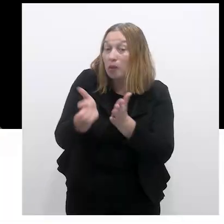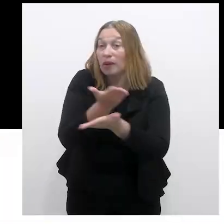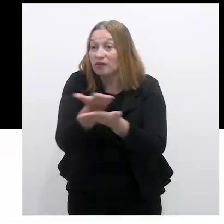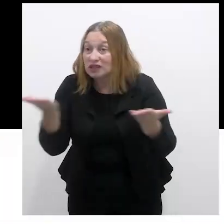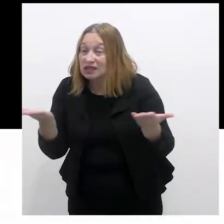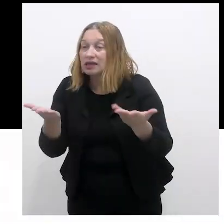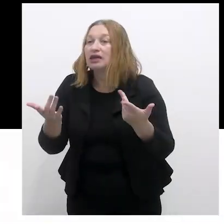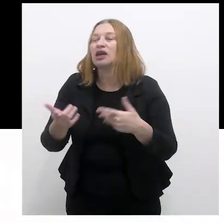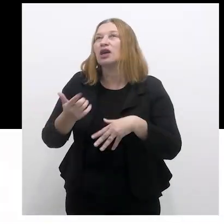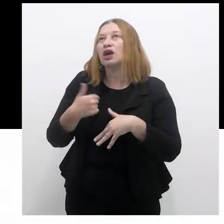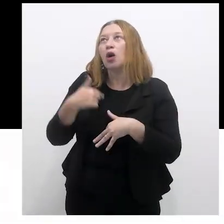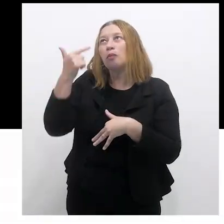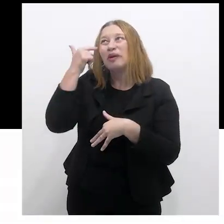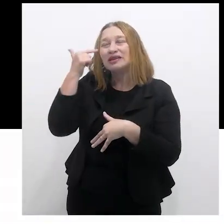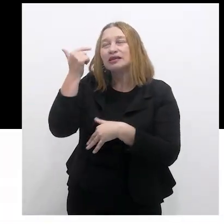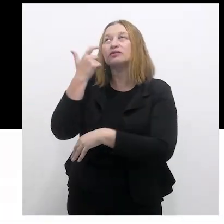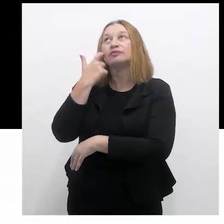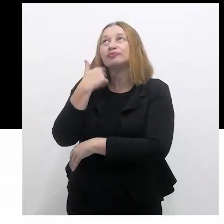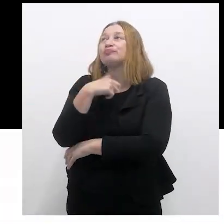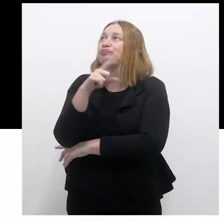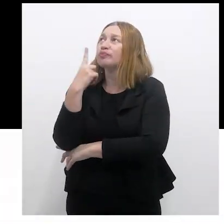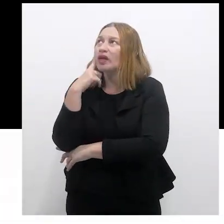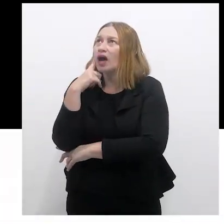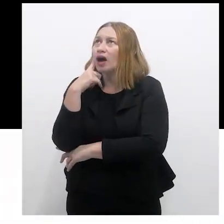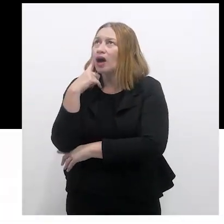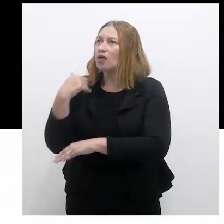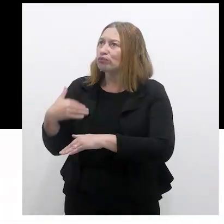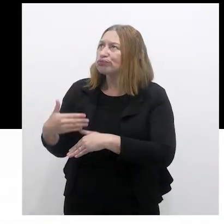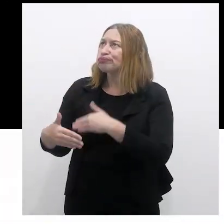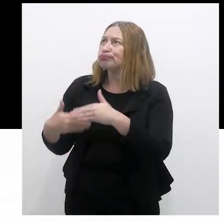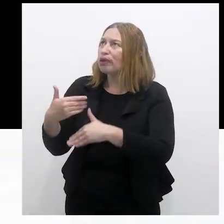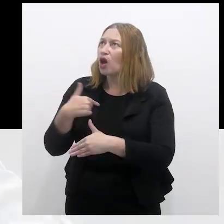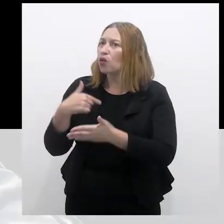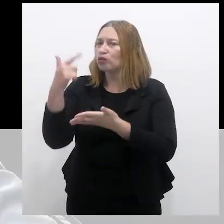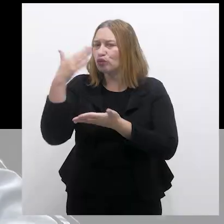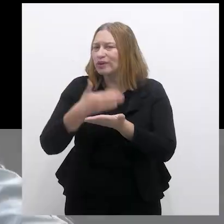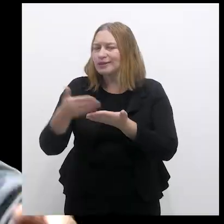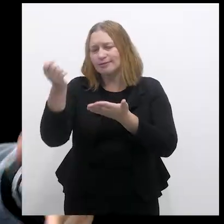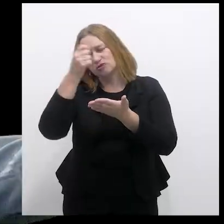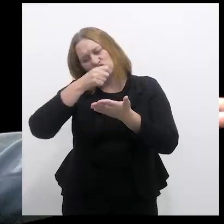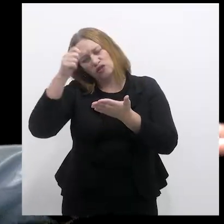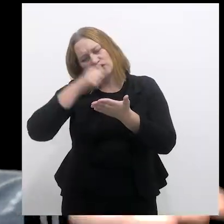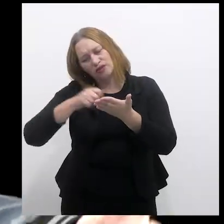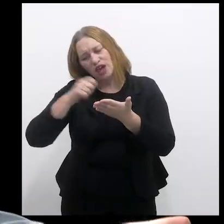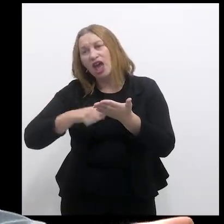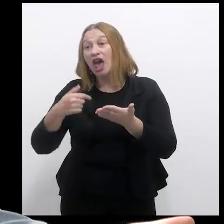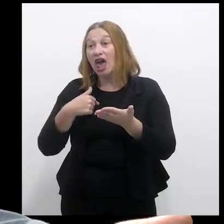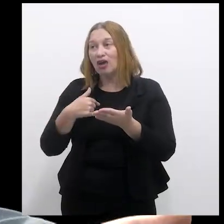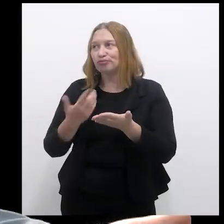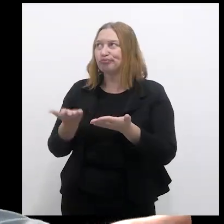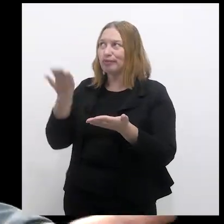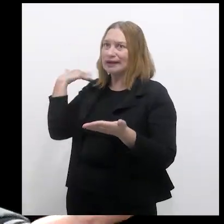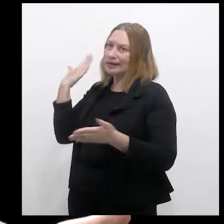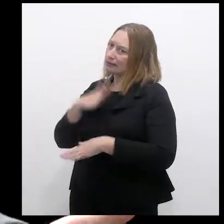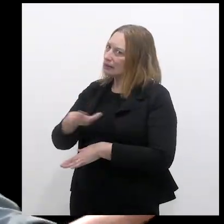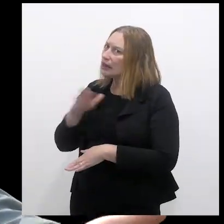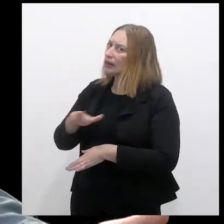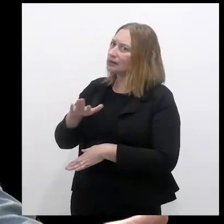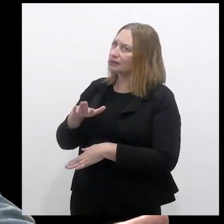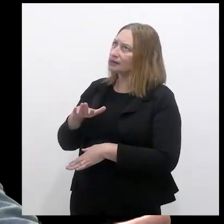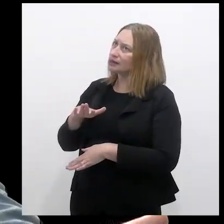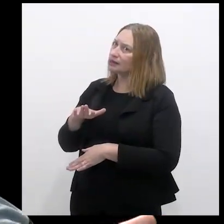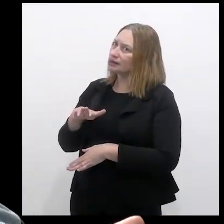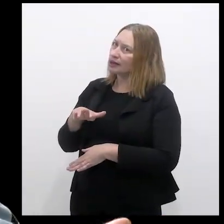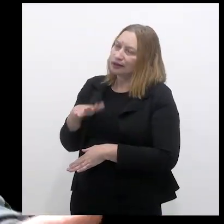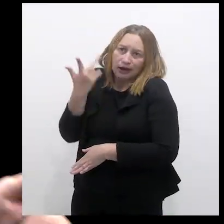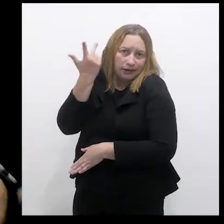todo mundo aí disponível, e uma das coisas que eu fiquei pensando muito, porque o meu processo, quando eu comecei a escrever para criança, eu era criança